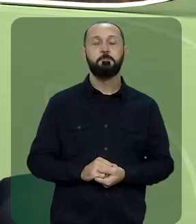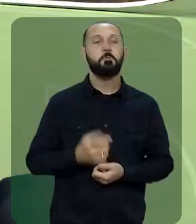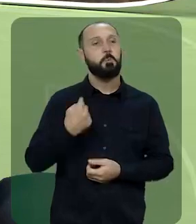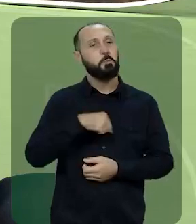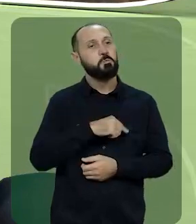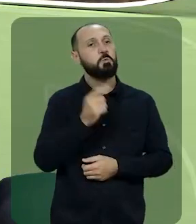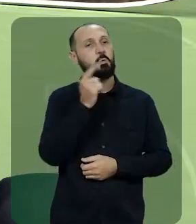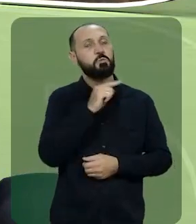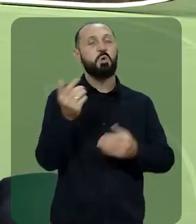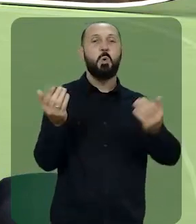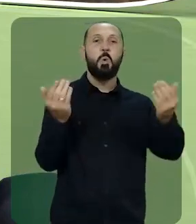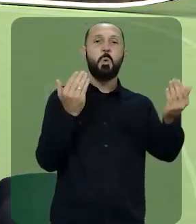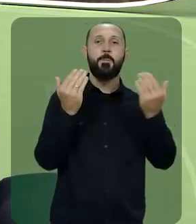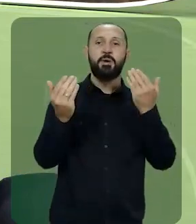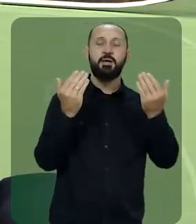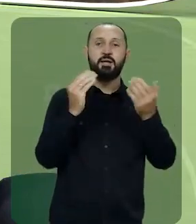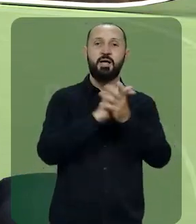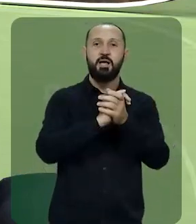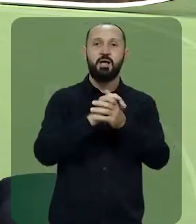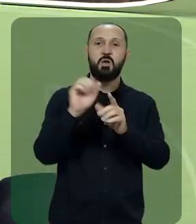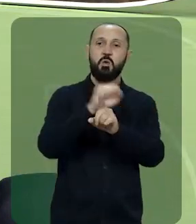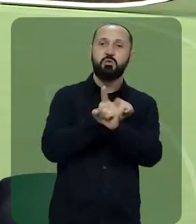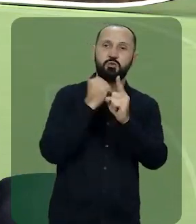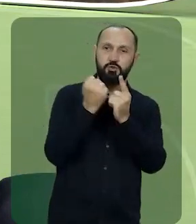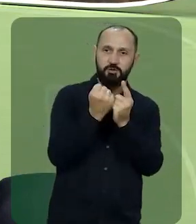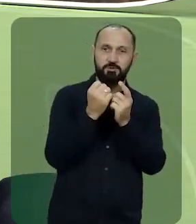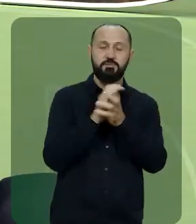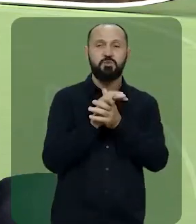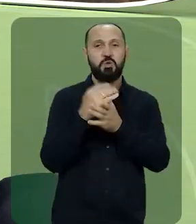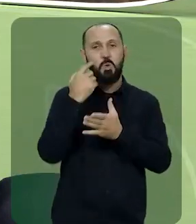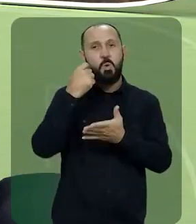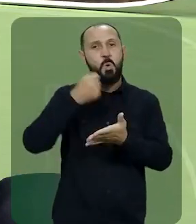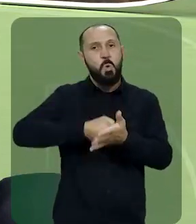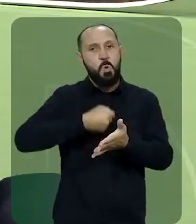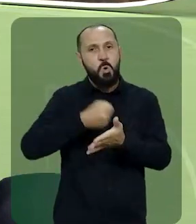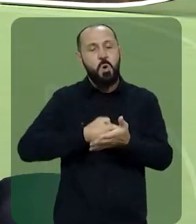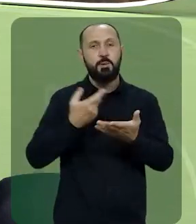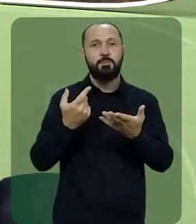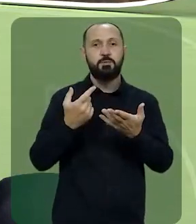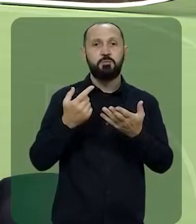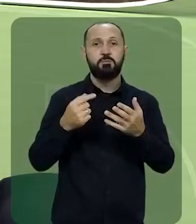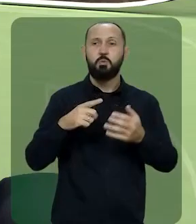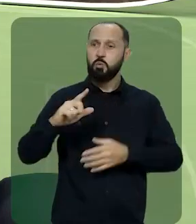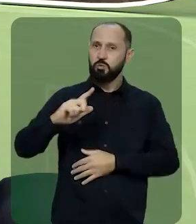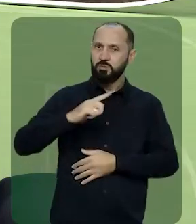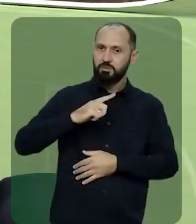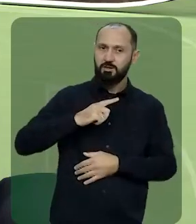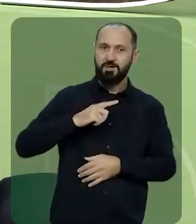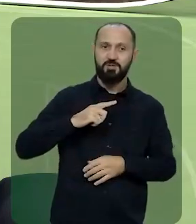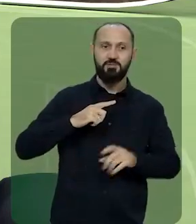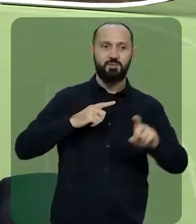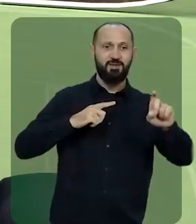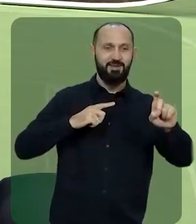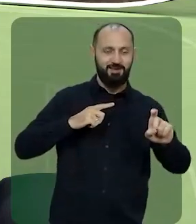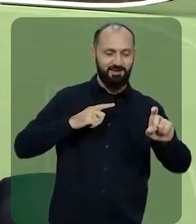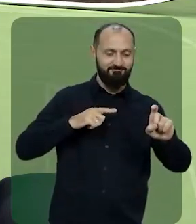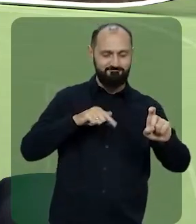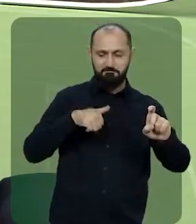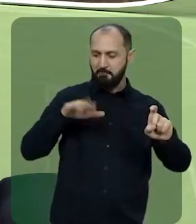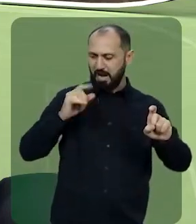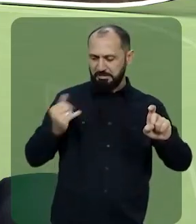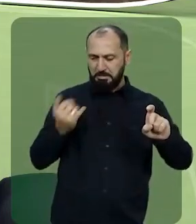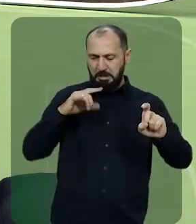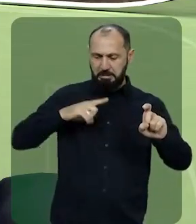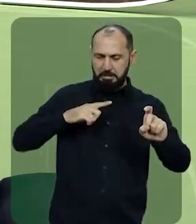é um fardo, né? Dona Zirleide, a senhora acredita que a gente possa